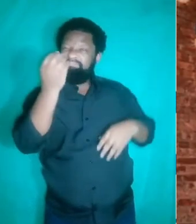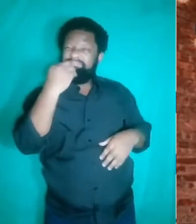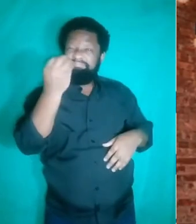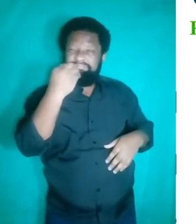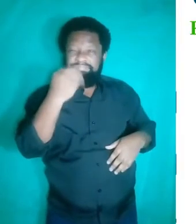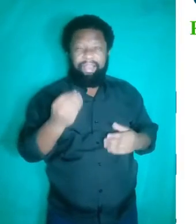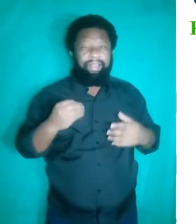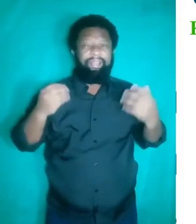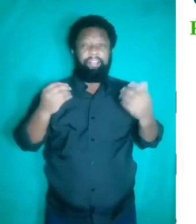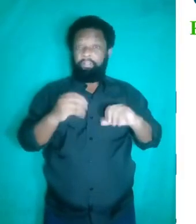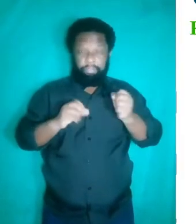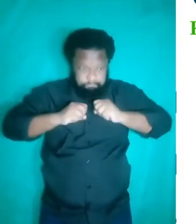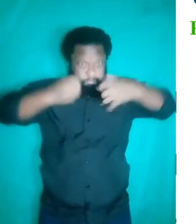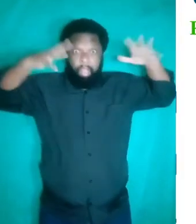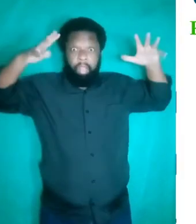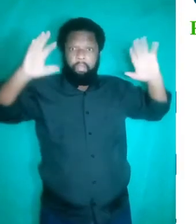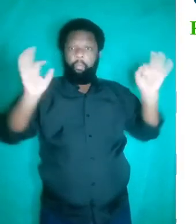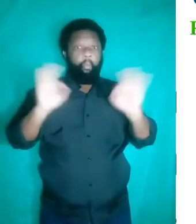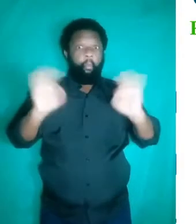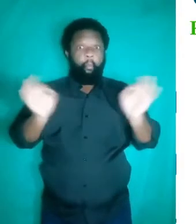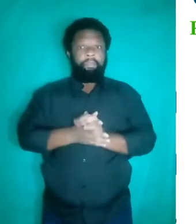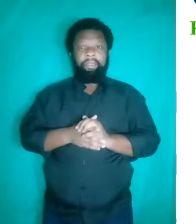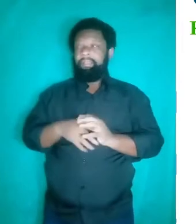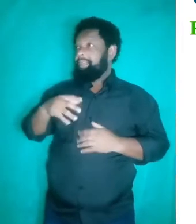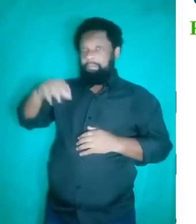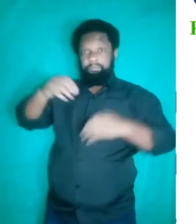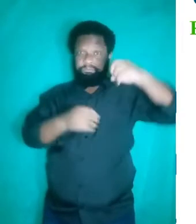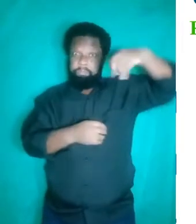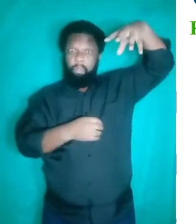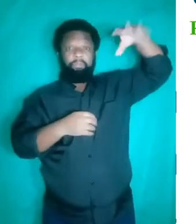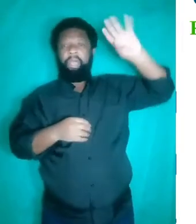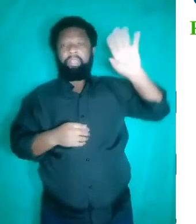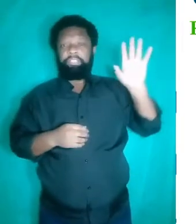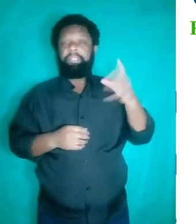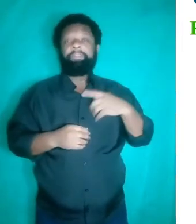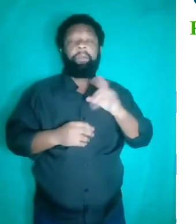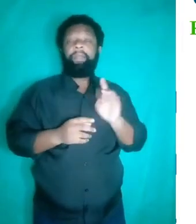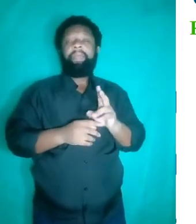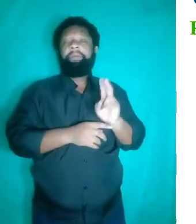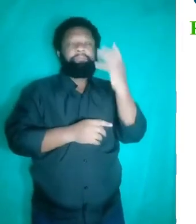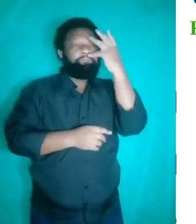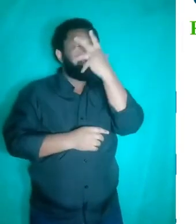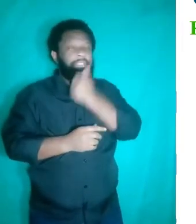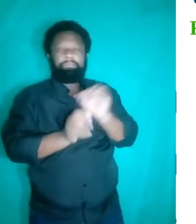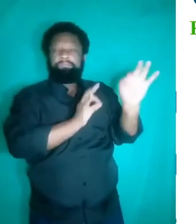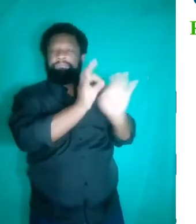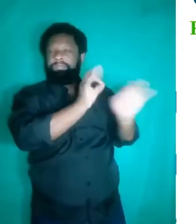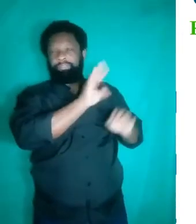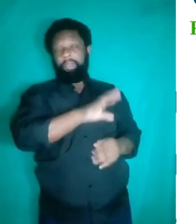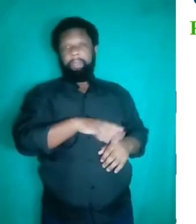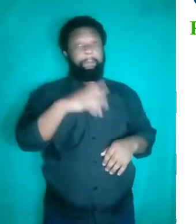grupo. Elas não fazem bem a função de realmente de iluminar o ambiente, mas sim de decorar